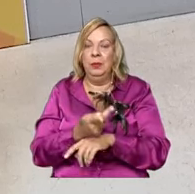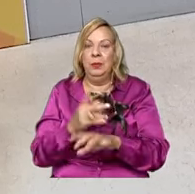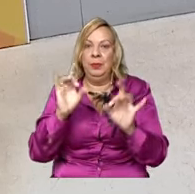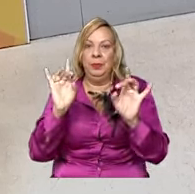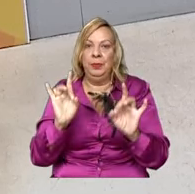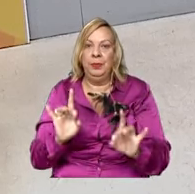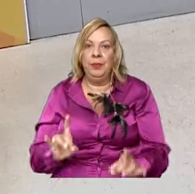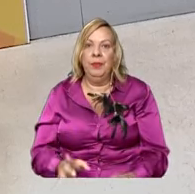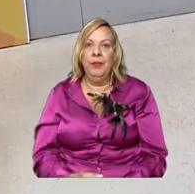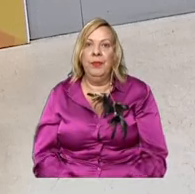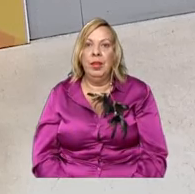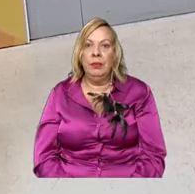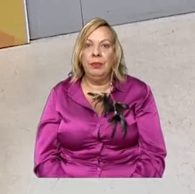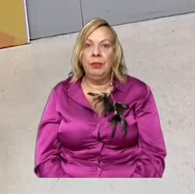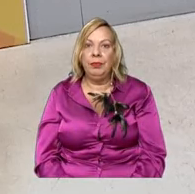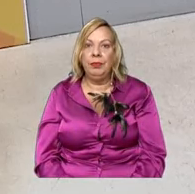especial.